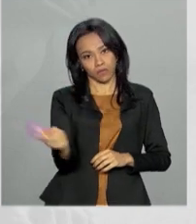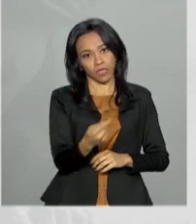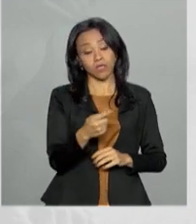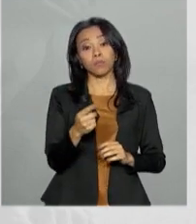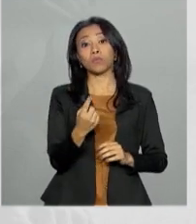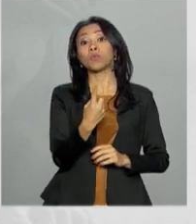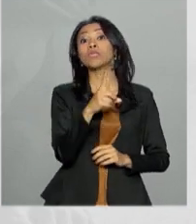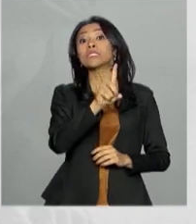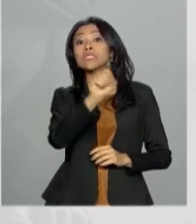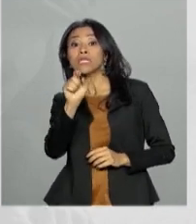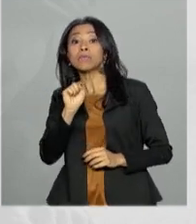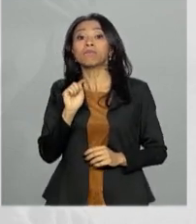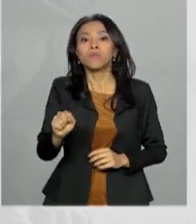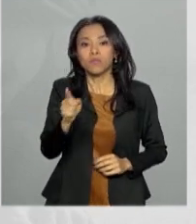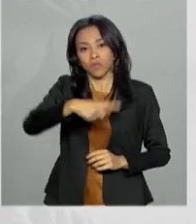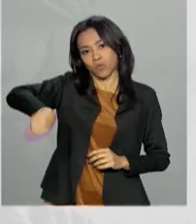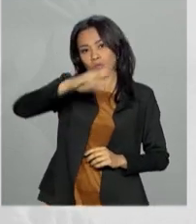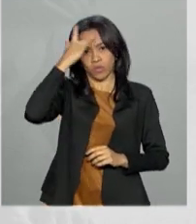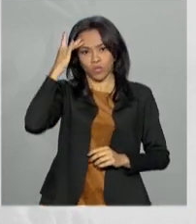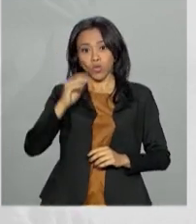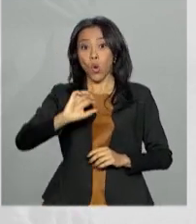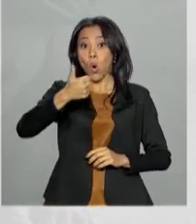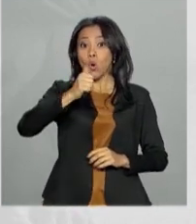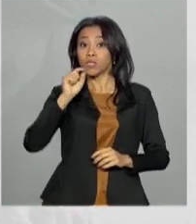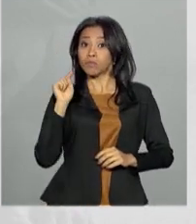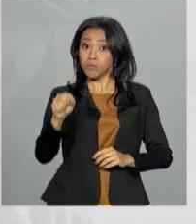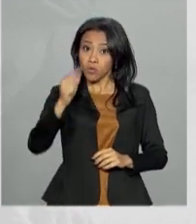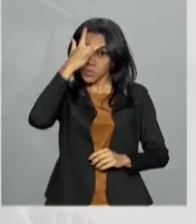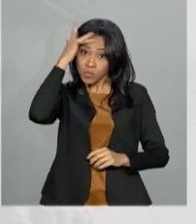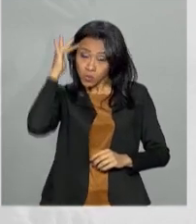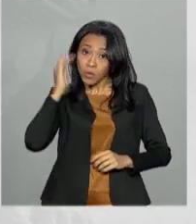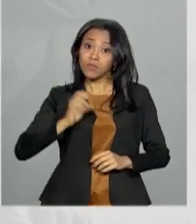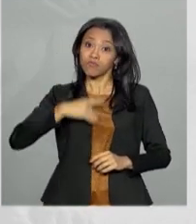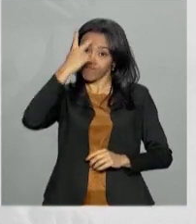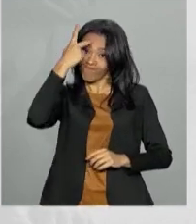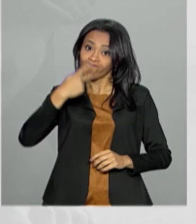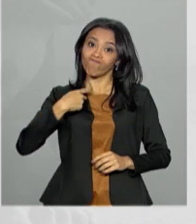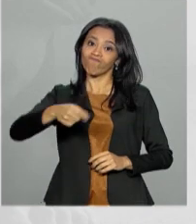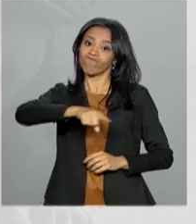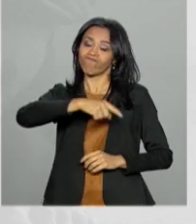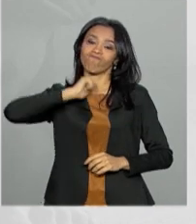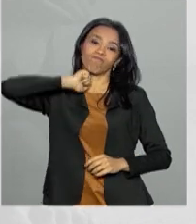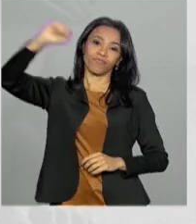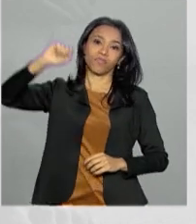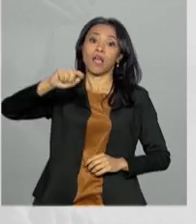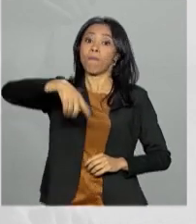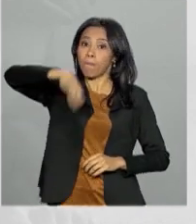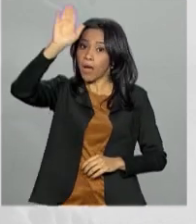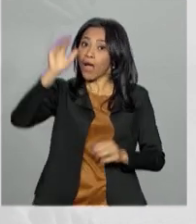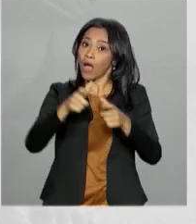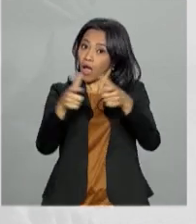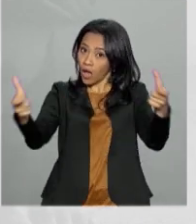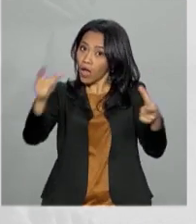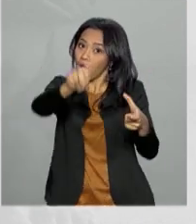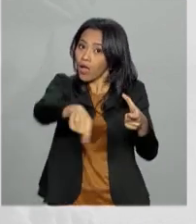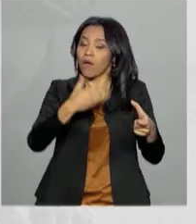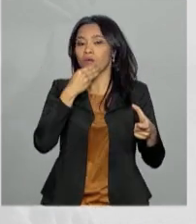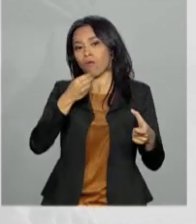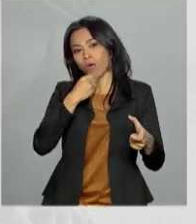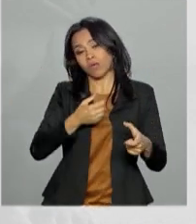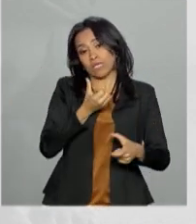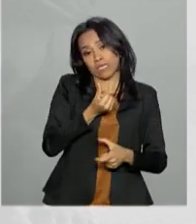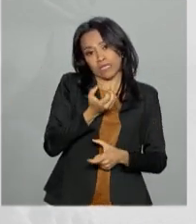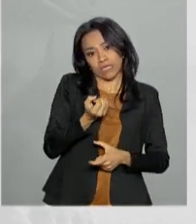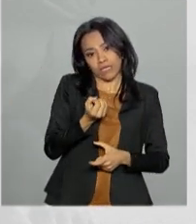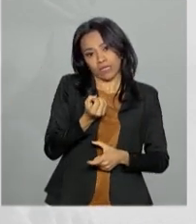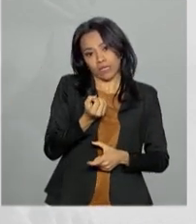11 mil pessoas tinham a vida por ano no brasil os homens são os que mais morrem por suicídio e 60% são